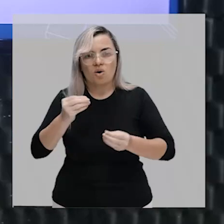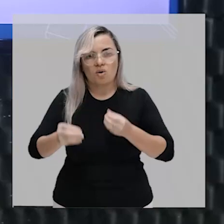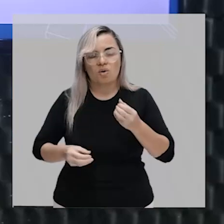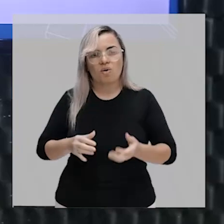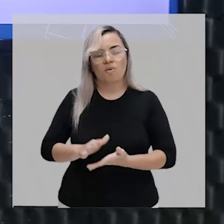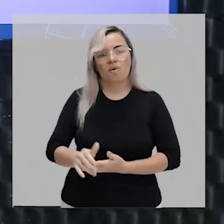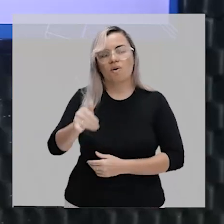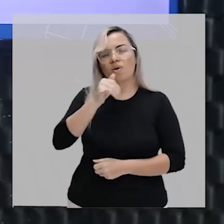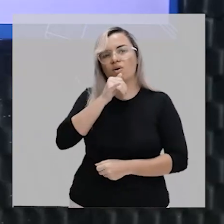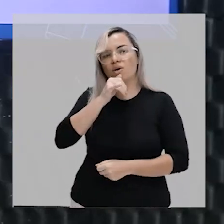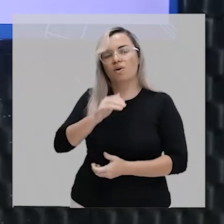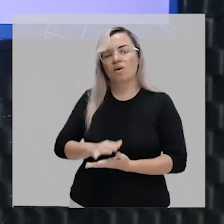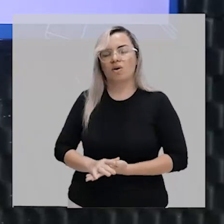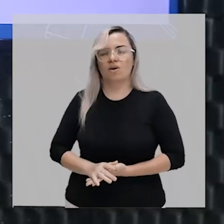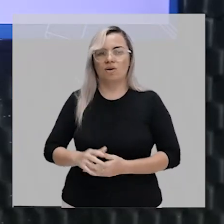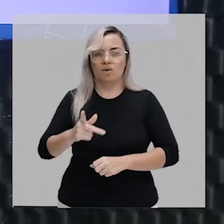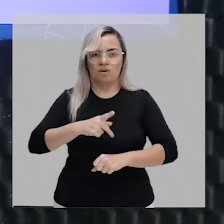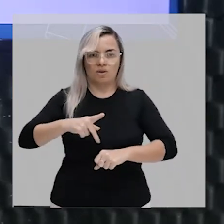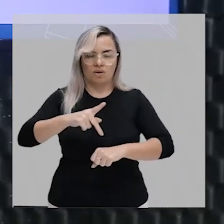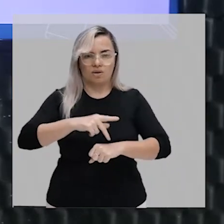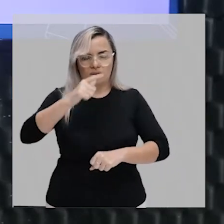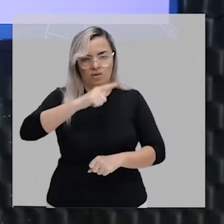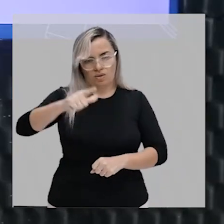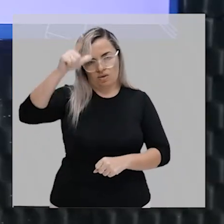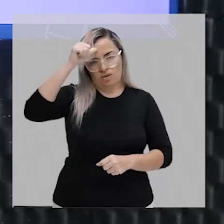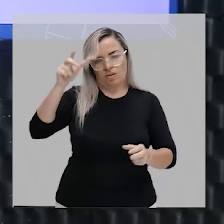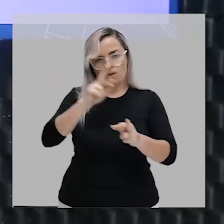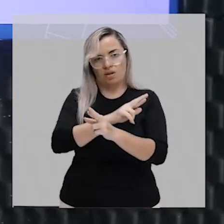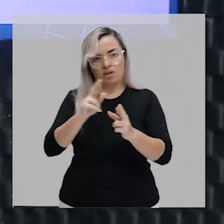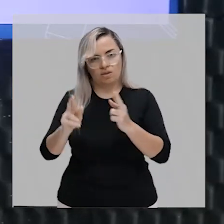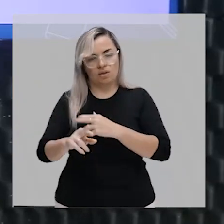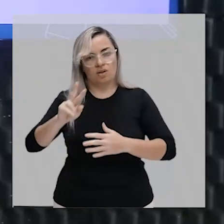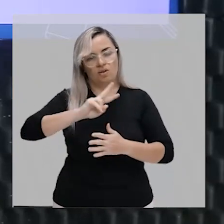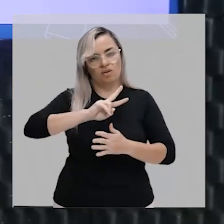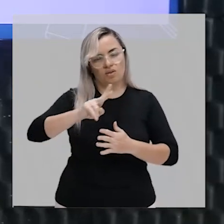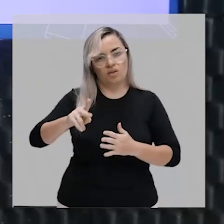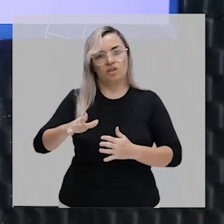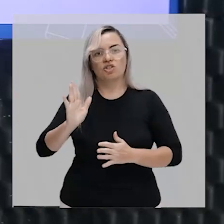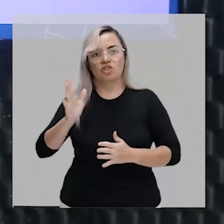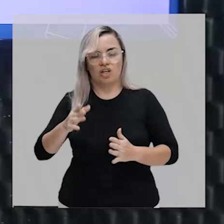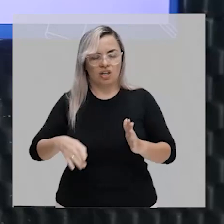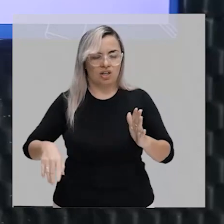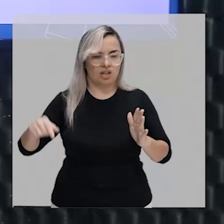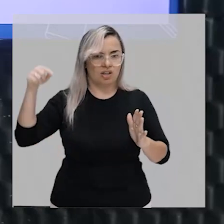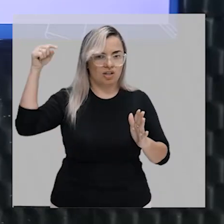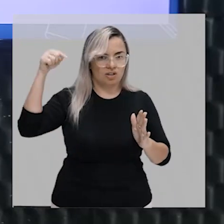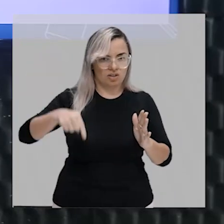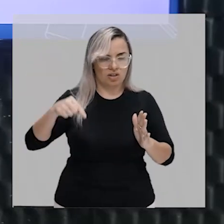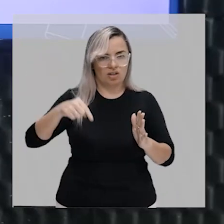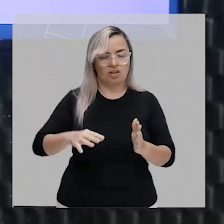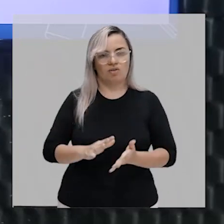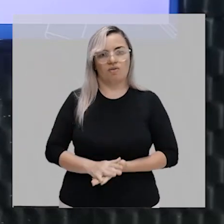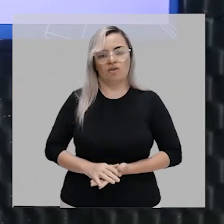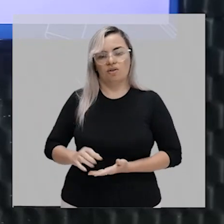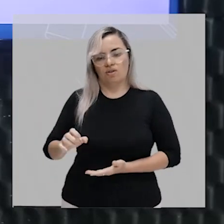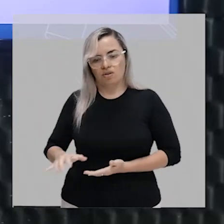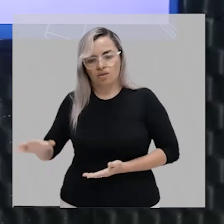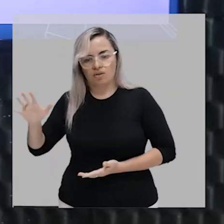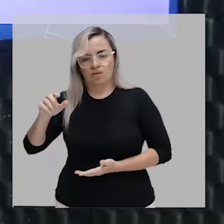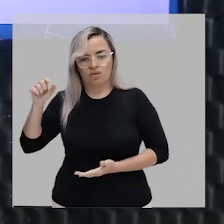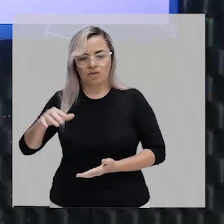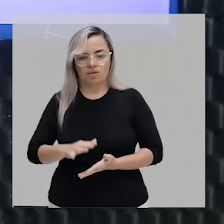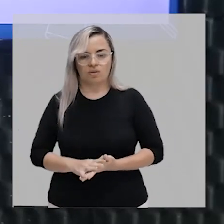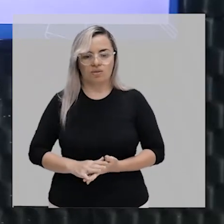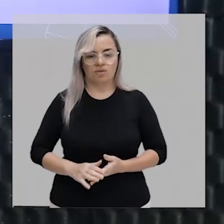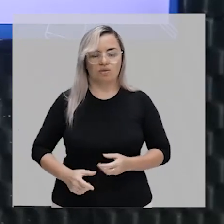em relação à África e até mesmo à Ásia. Então, resposta, letra B de bola. Acirrou as